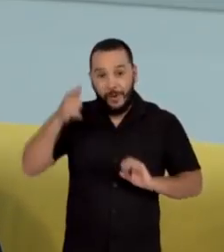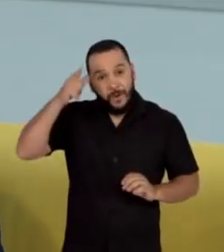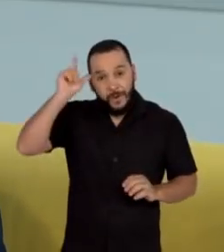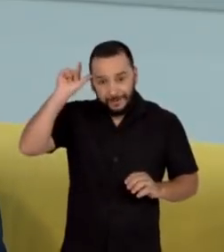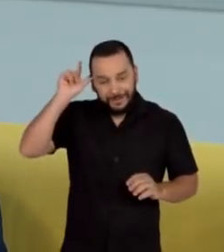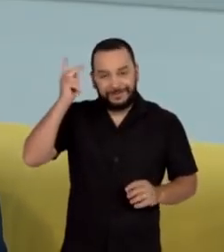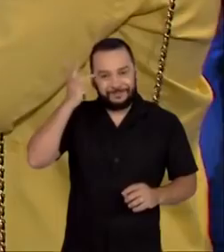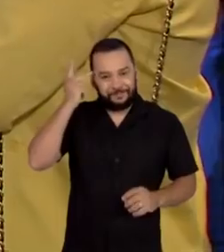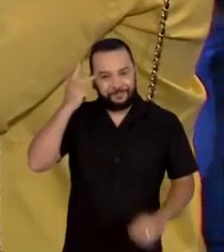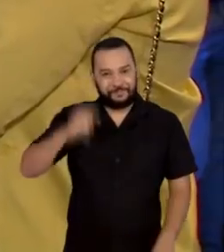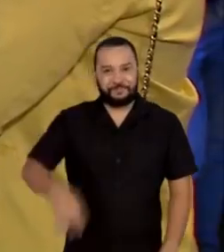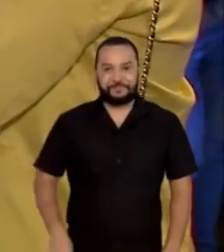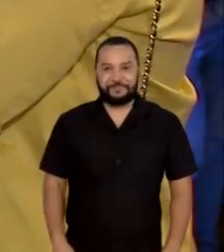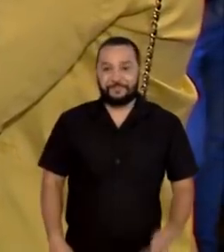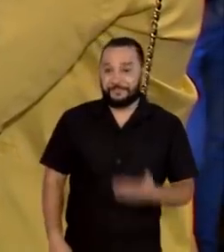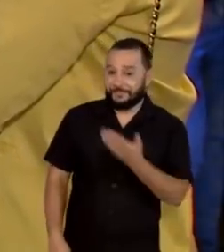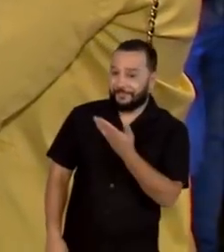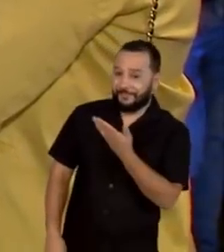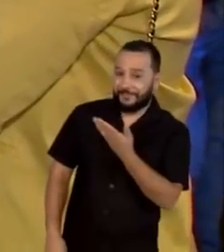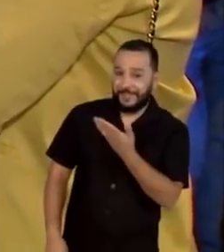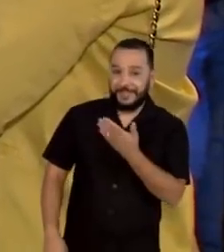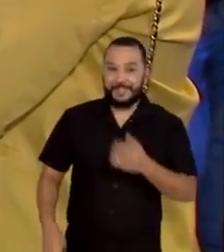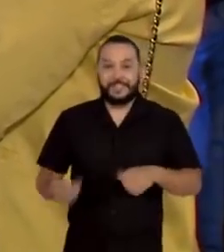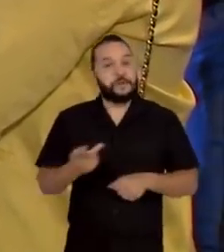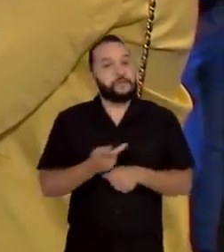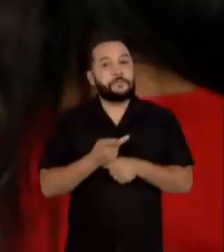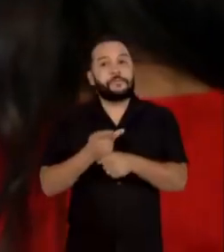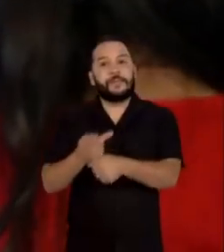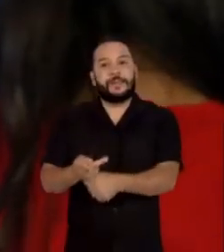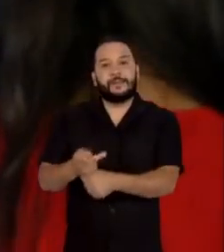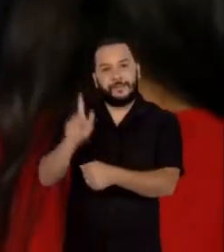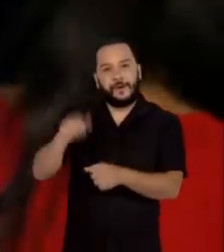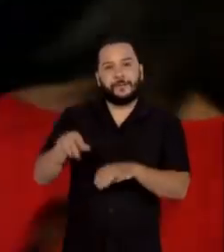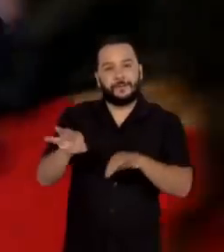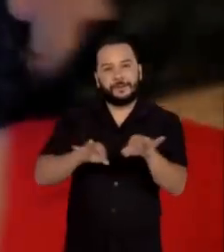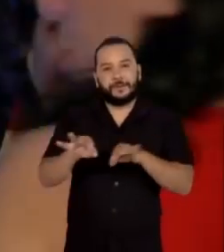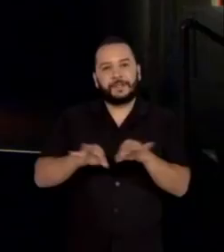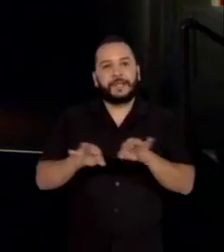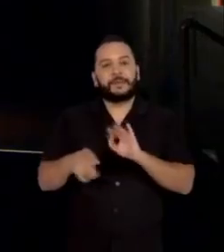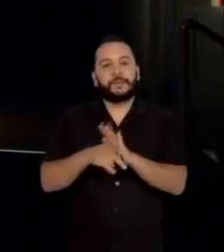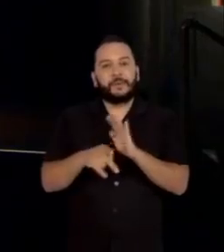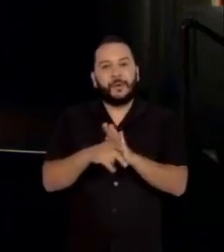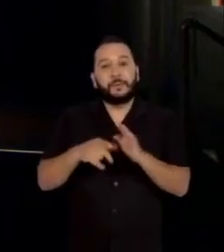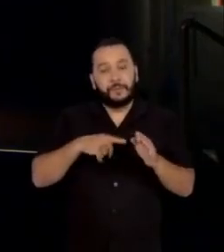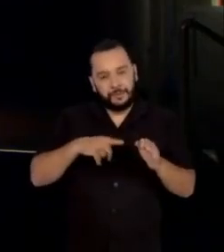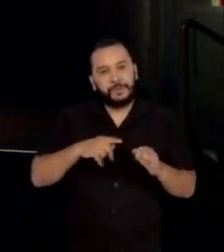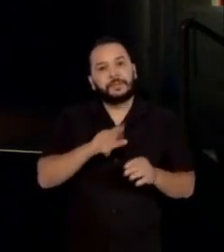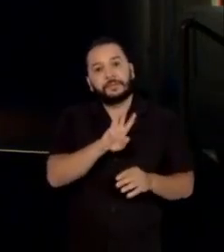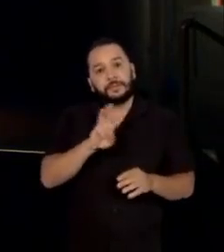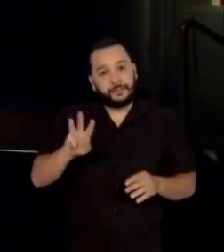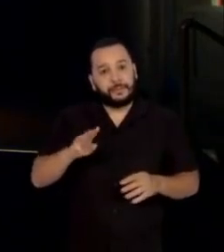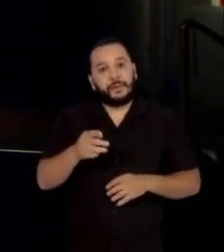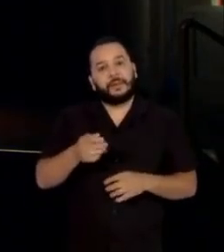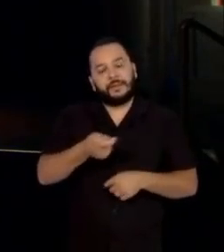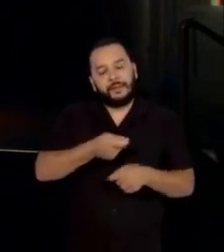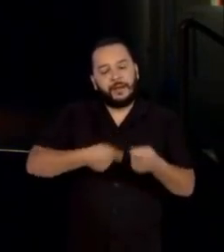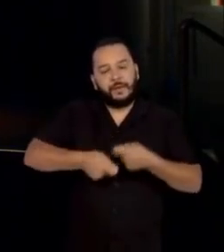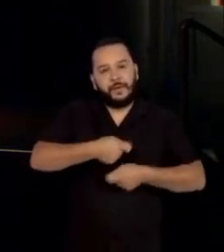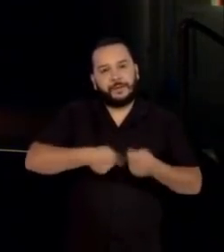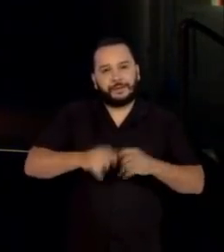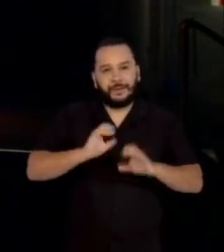ontem em São Paulo. A premiação é uma iniciativa da plataforma Negócios da Comunicação e